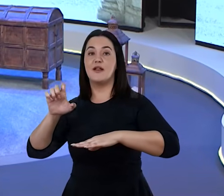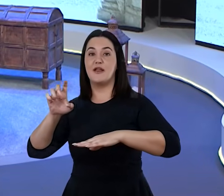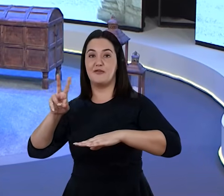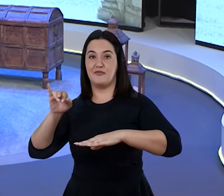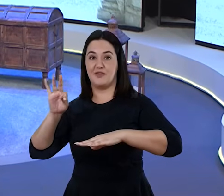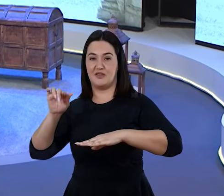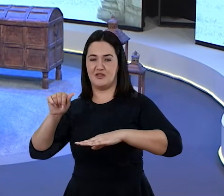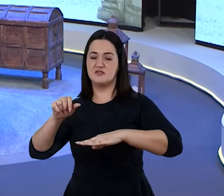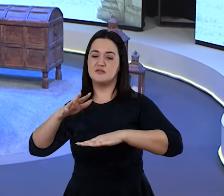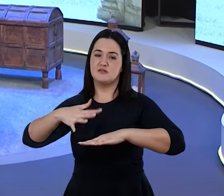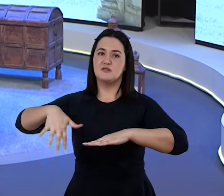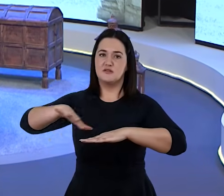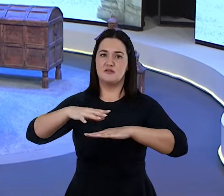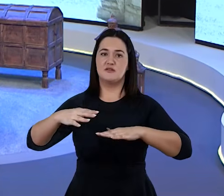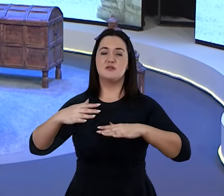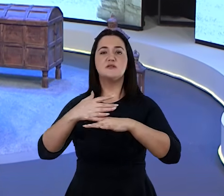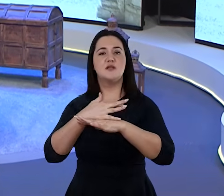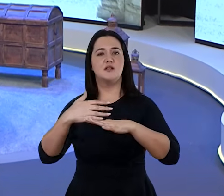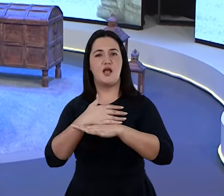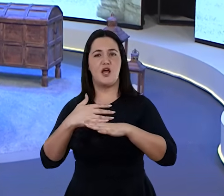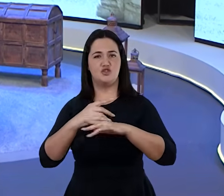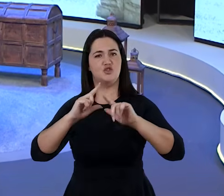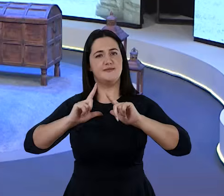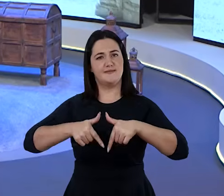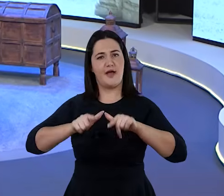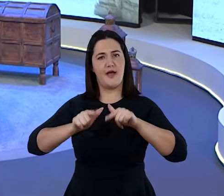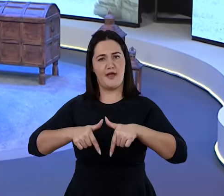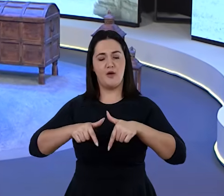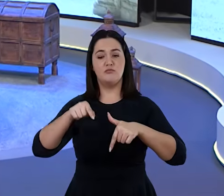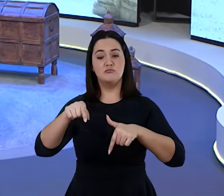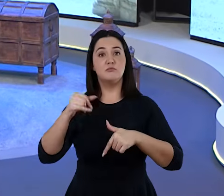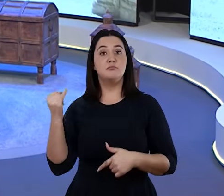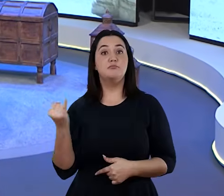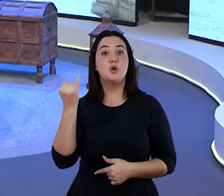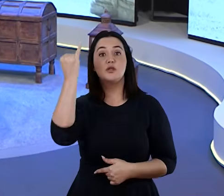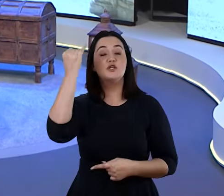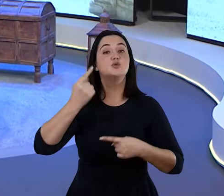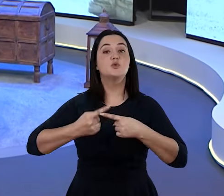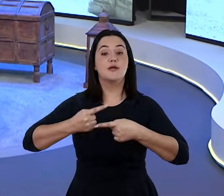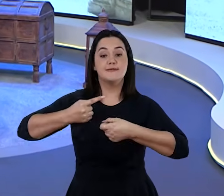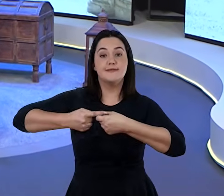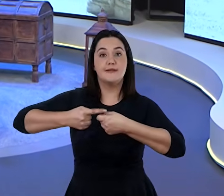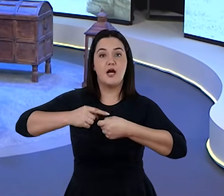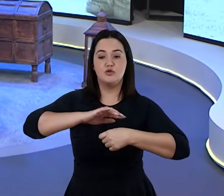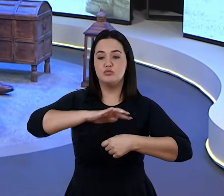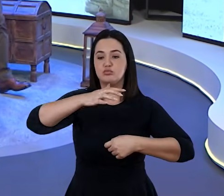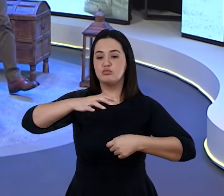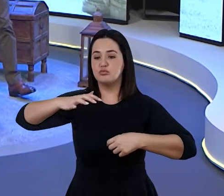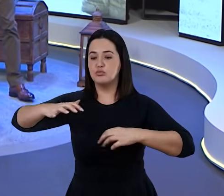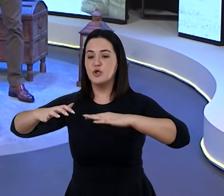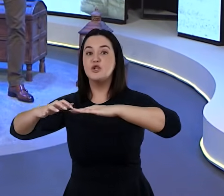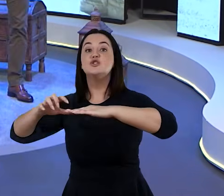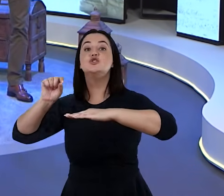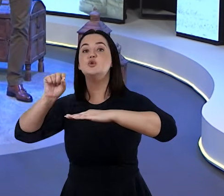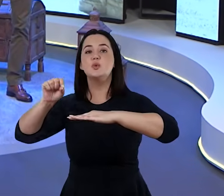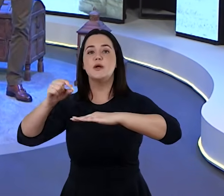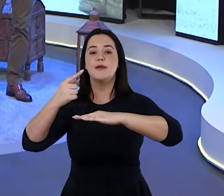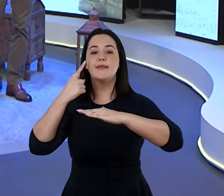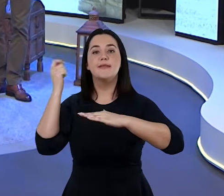era uma cidade israelita e talvez uma das mais importantes do Vale do Sorek, porque ela observava o